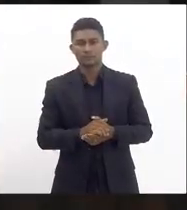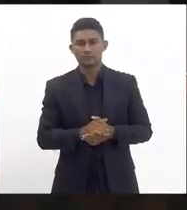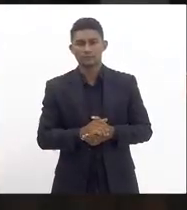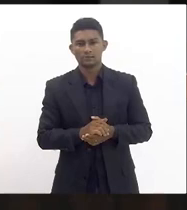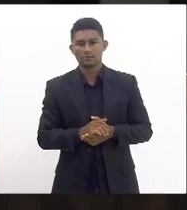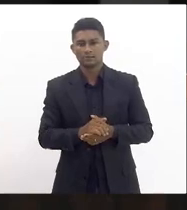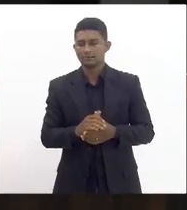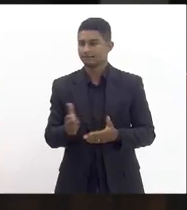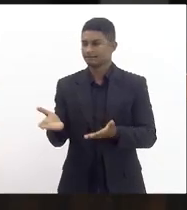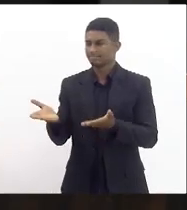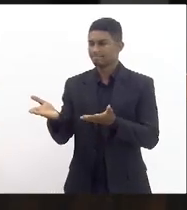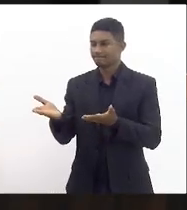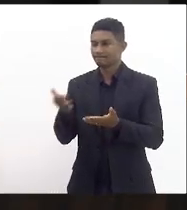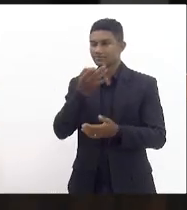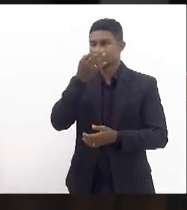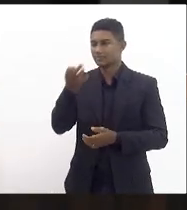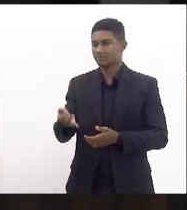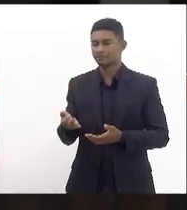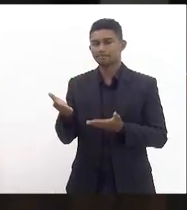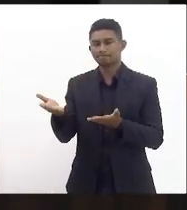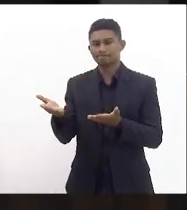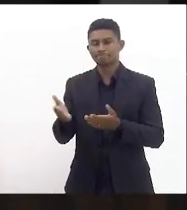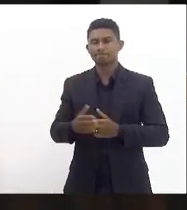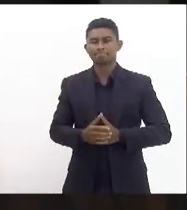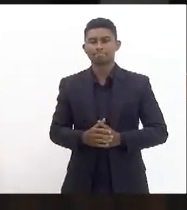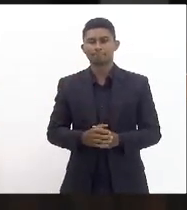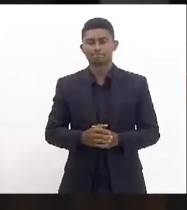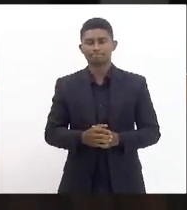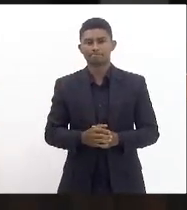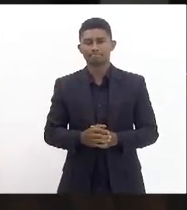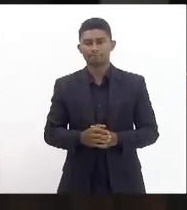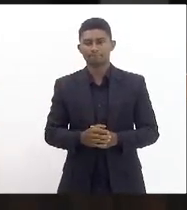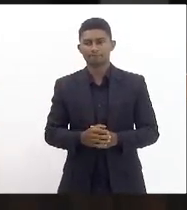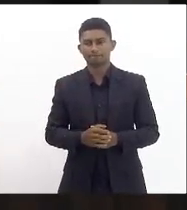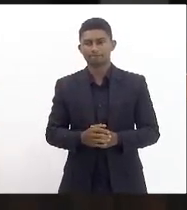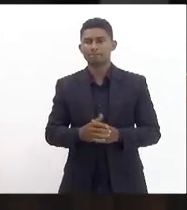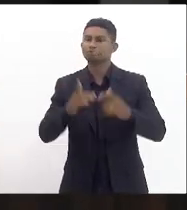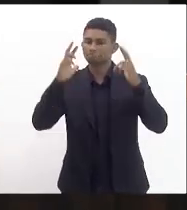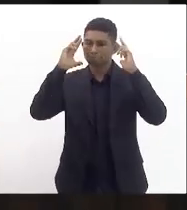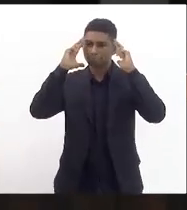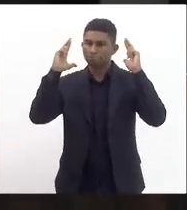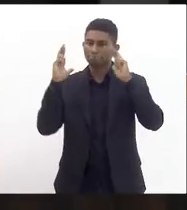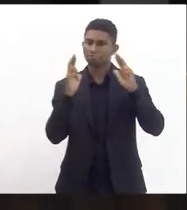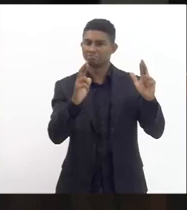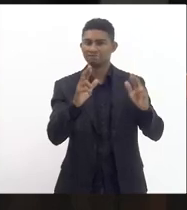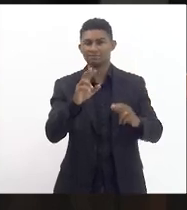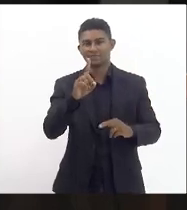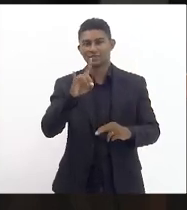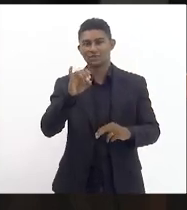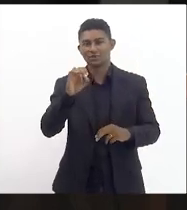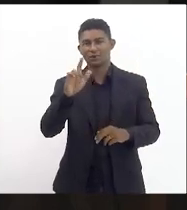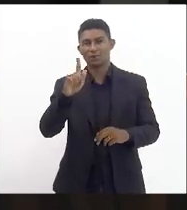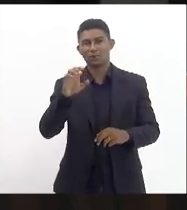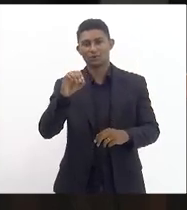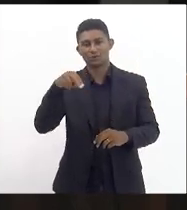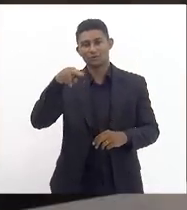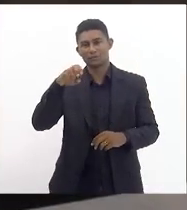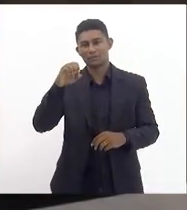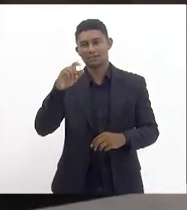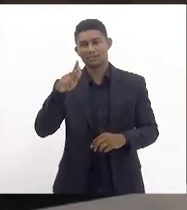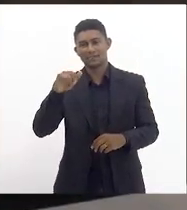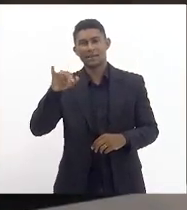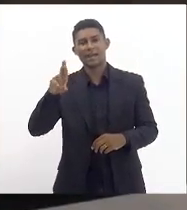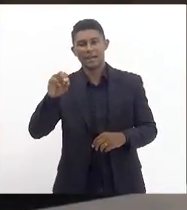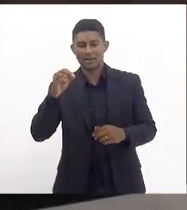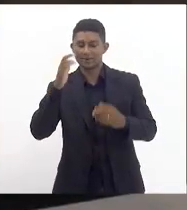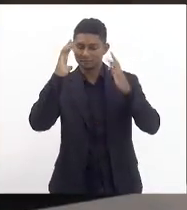ao parecer, deputado Márcio Pacheco, com todo o respeito ao nosso amigo Diogo Nogueira. Senhor presidente, o